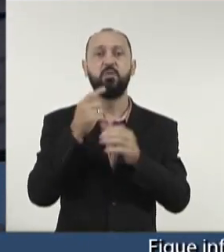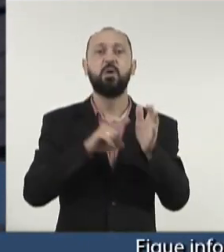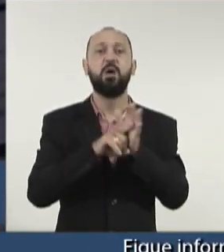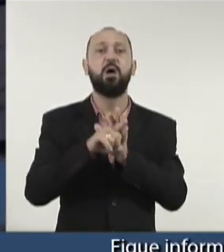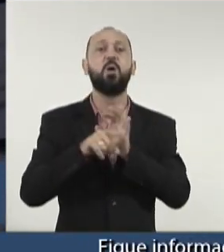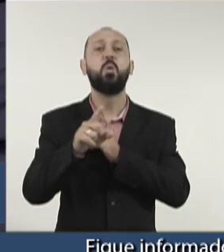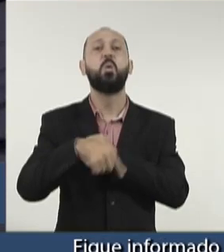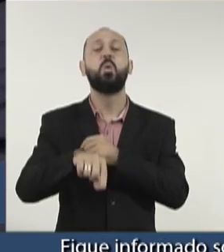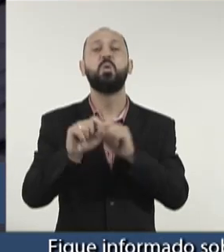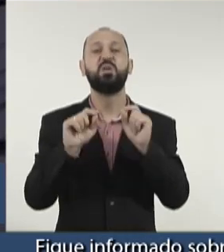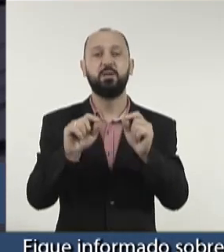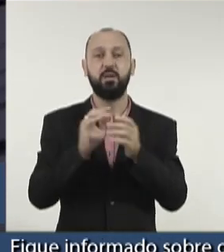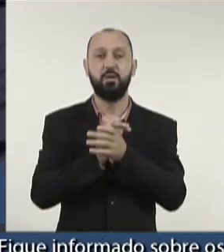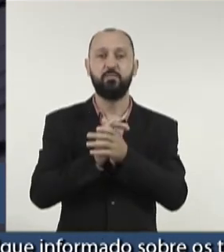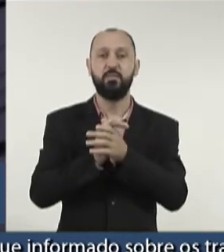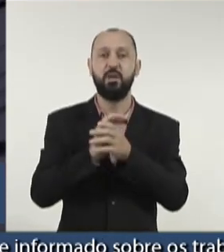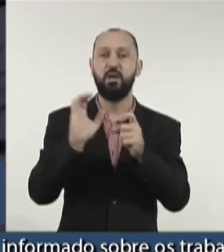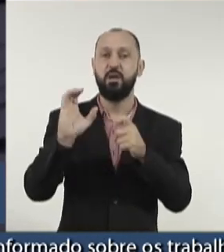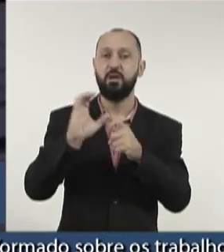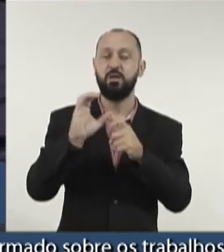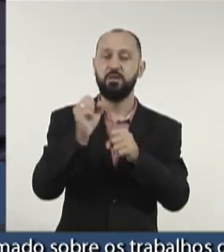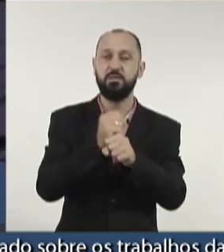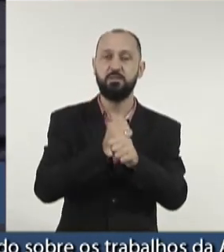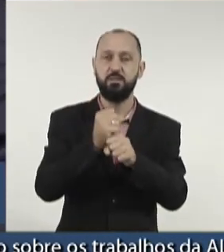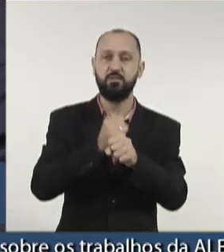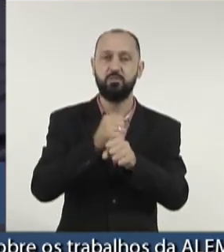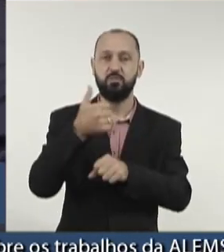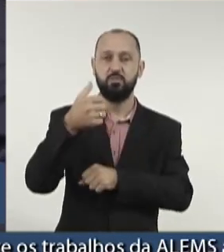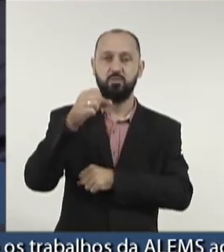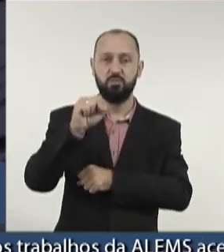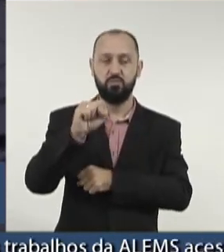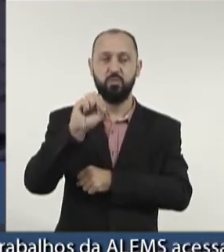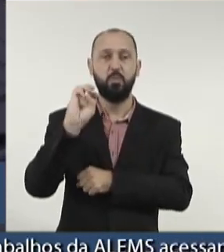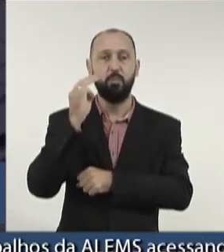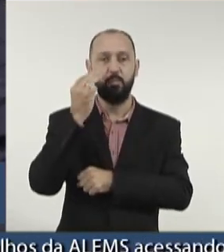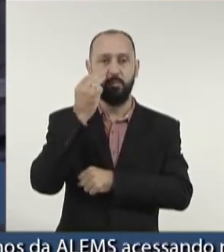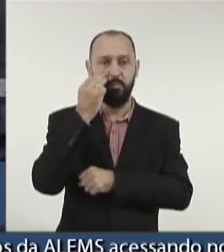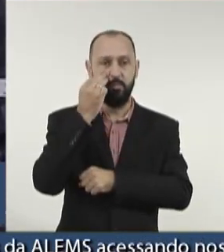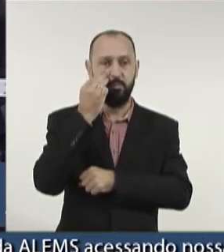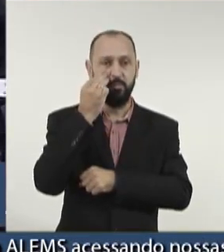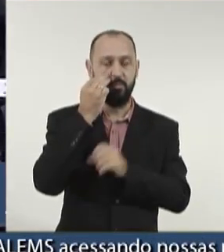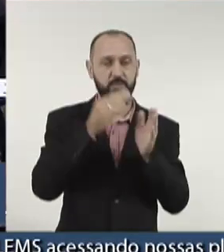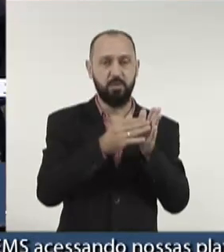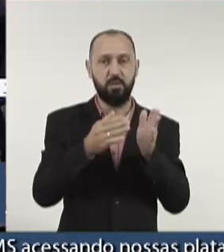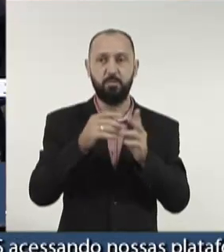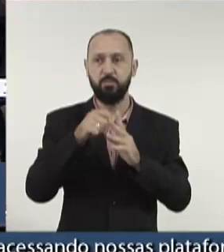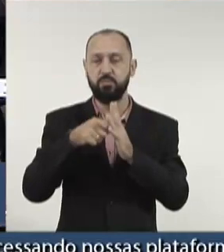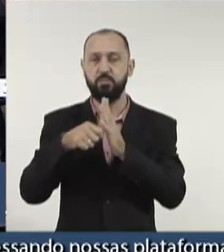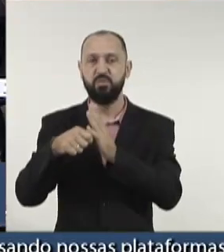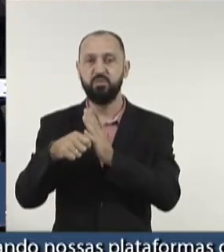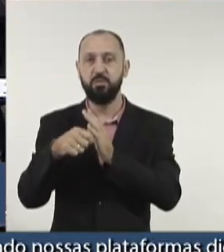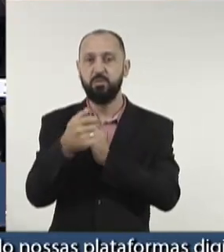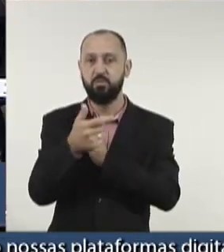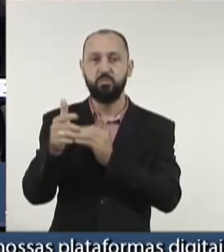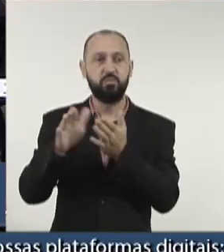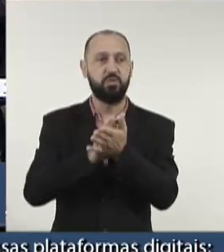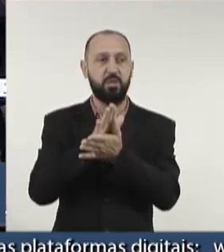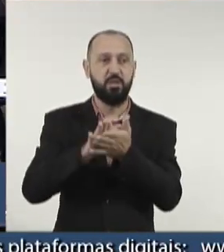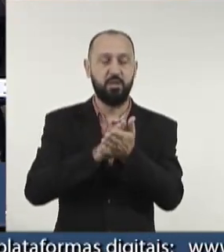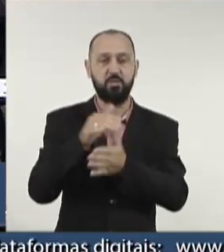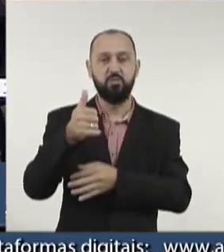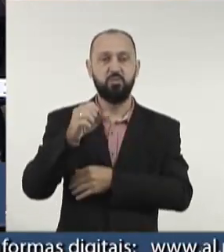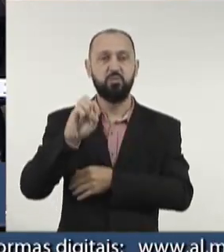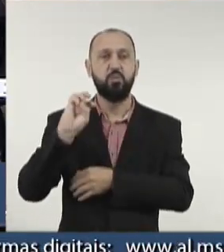levantado aqui que a Cacems fechou o ano com 18 milhões em caixa. Depois de alguns meses, já não tinha mais